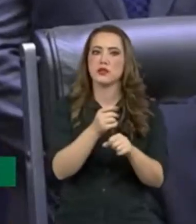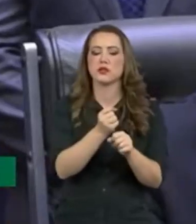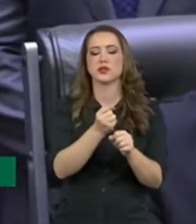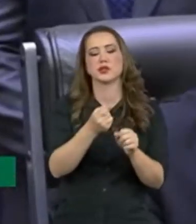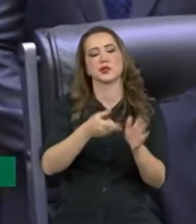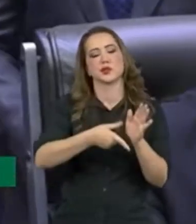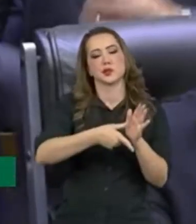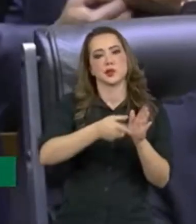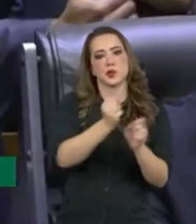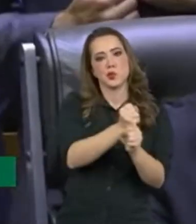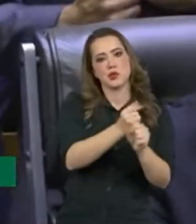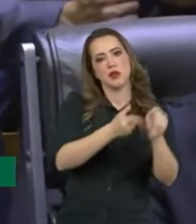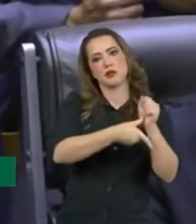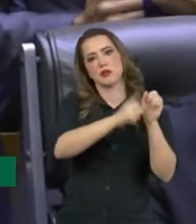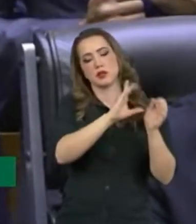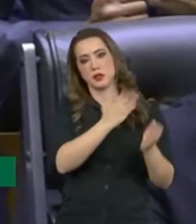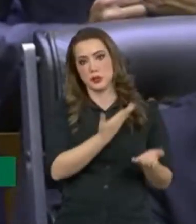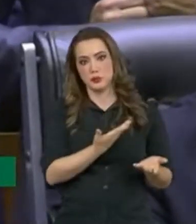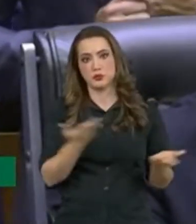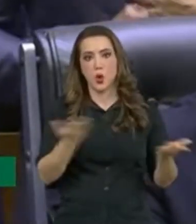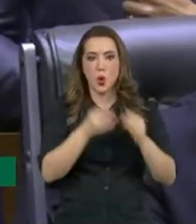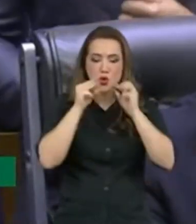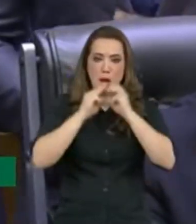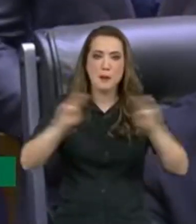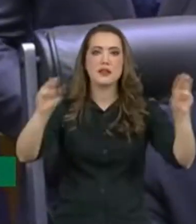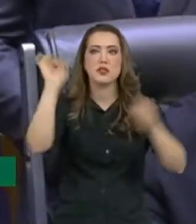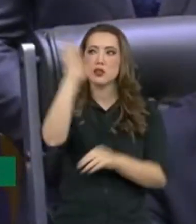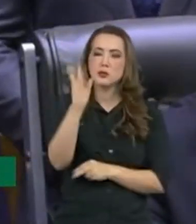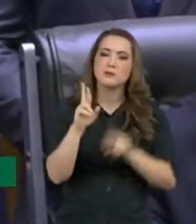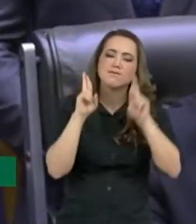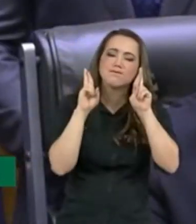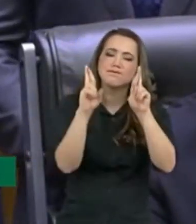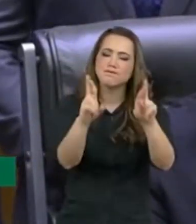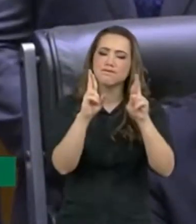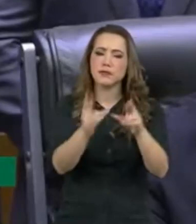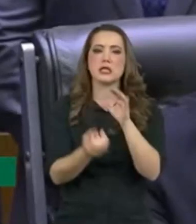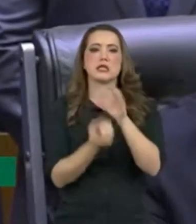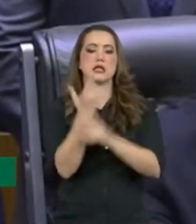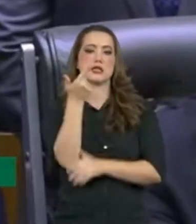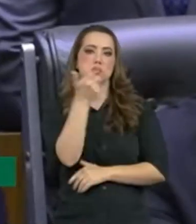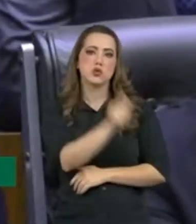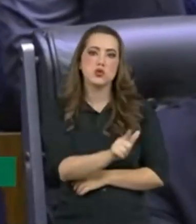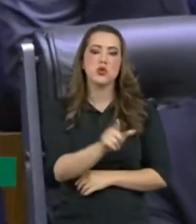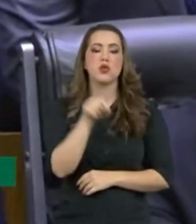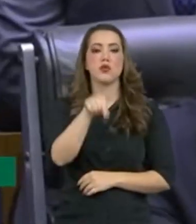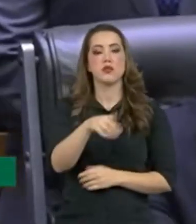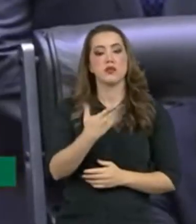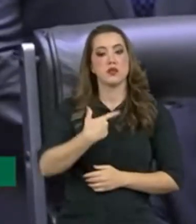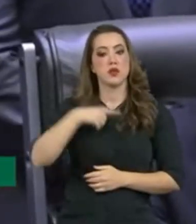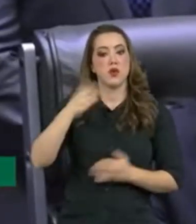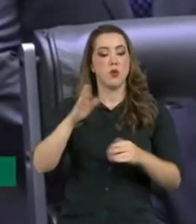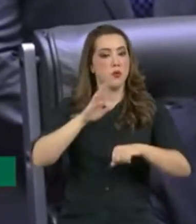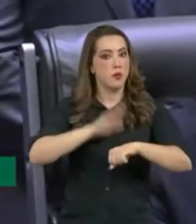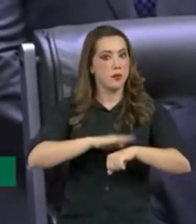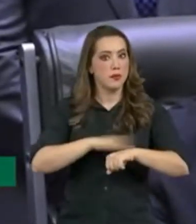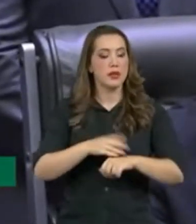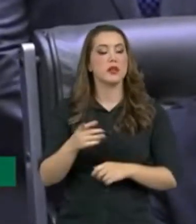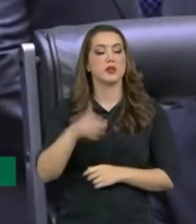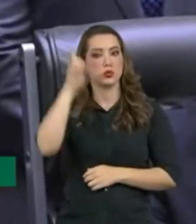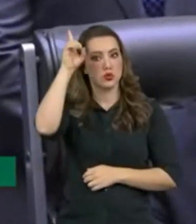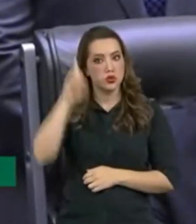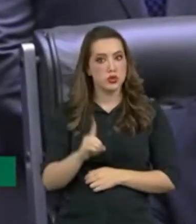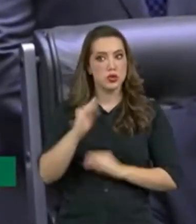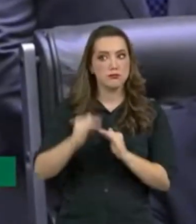recentes. Hoje, nossa mensagem ao Brasil é de esperança e reconstrução. o grande edifício de direitos, de